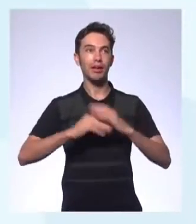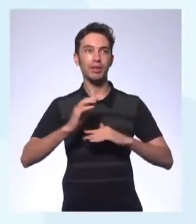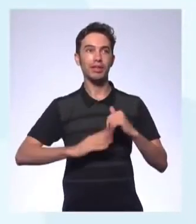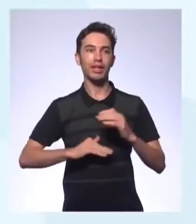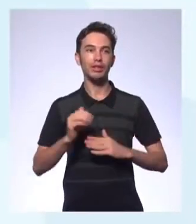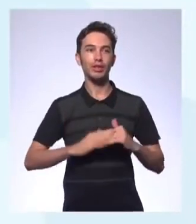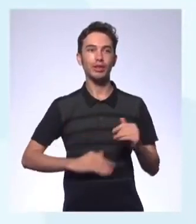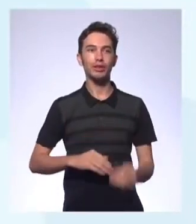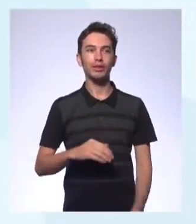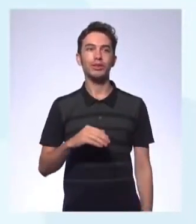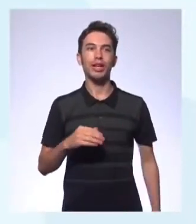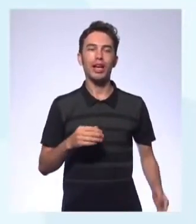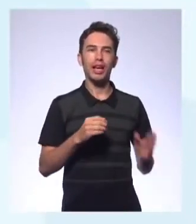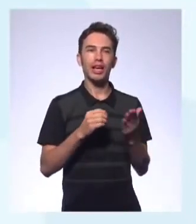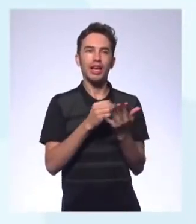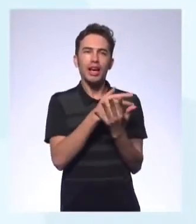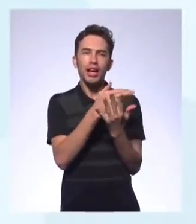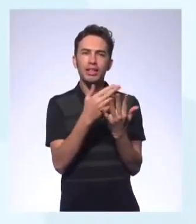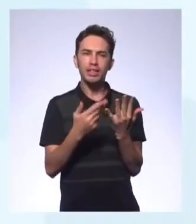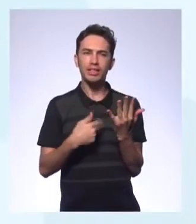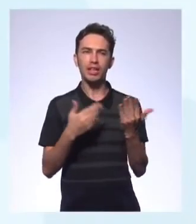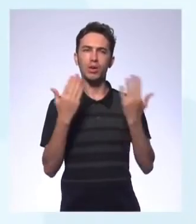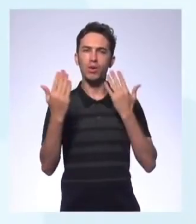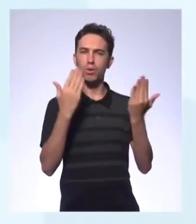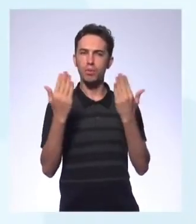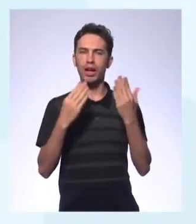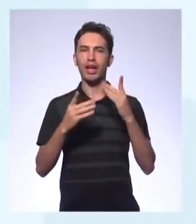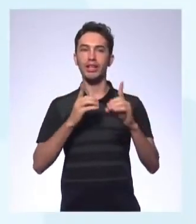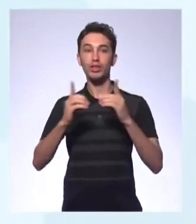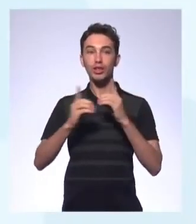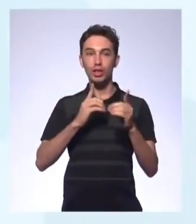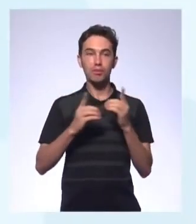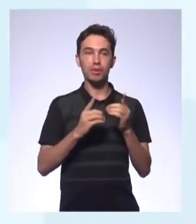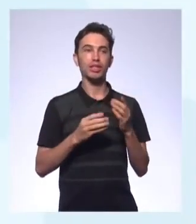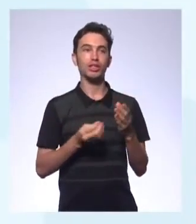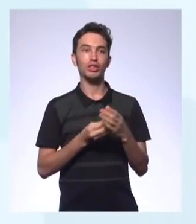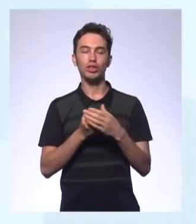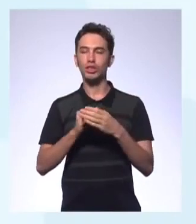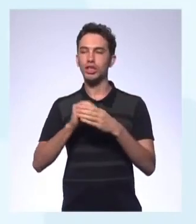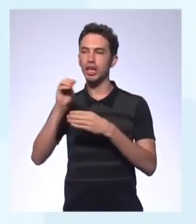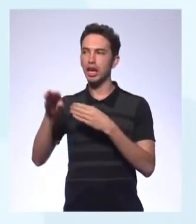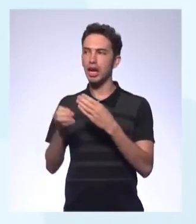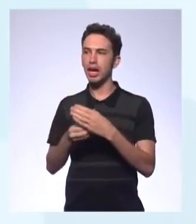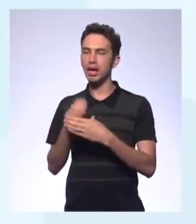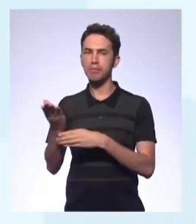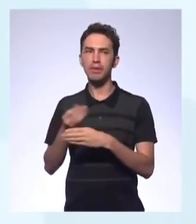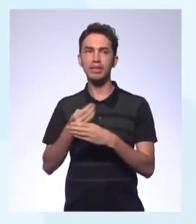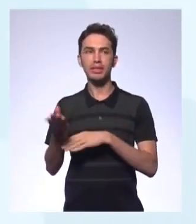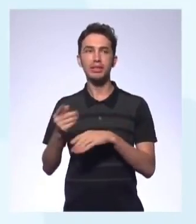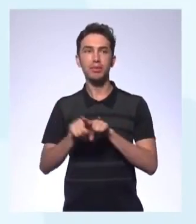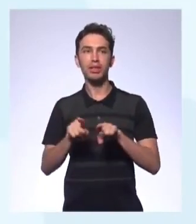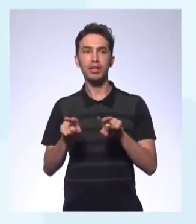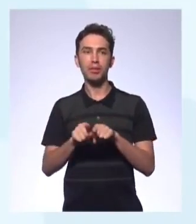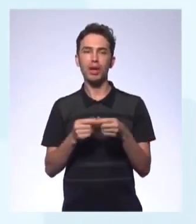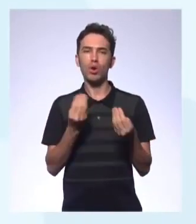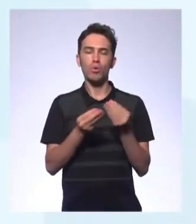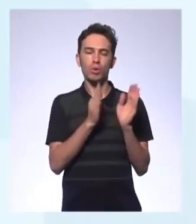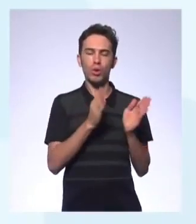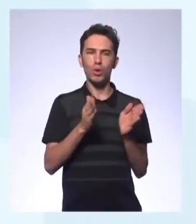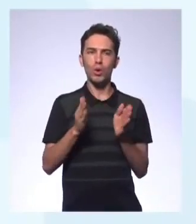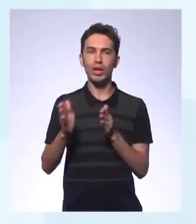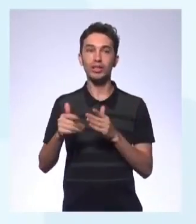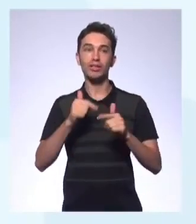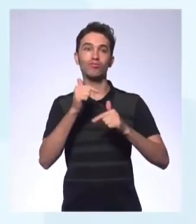hoje é caracterizar e comparar as dinâmicas de abastecimento e as formas de organização